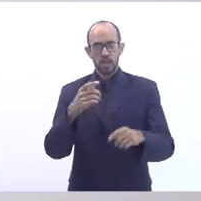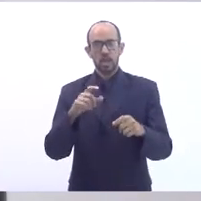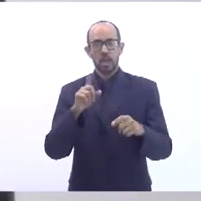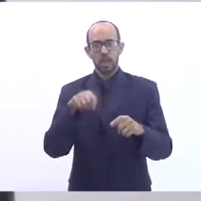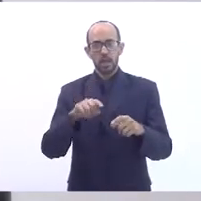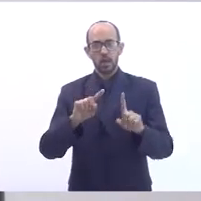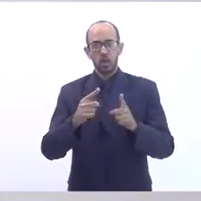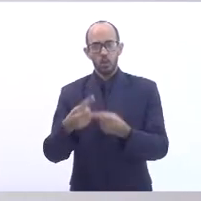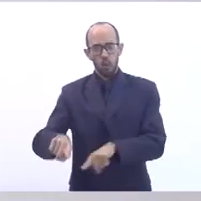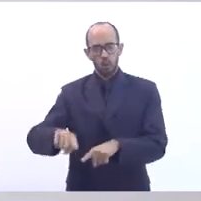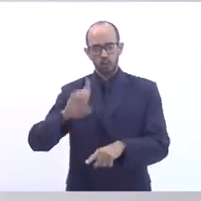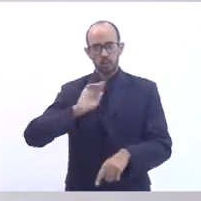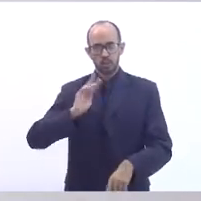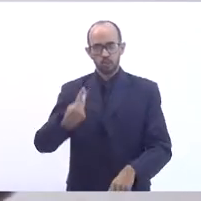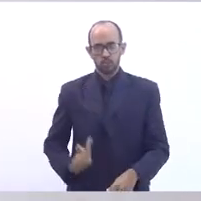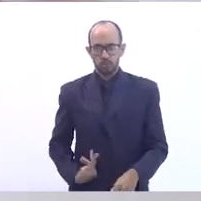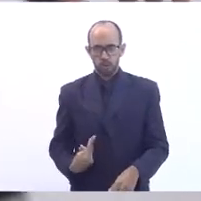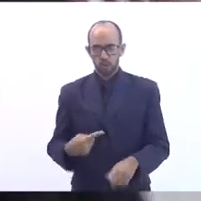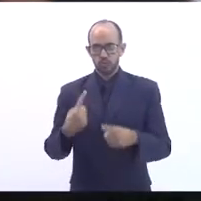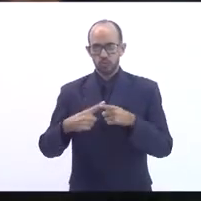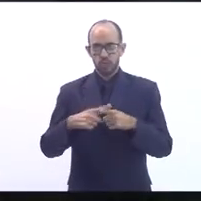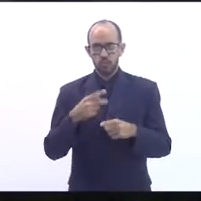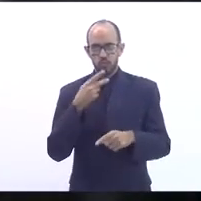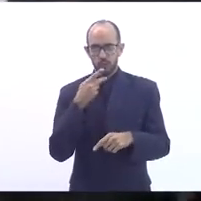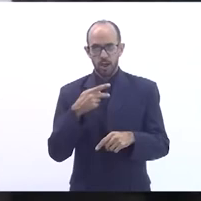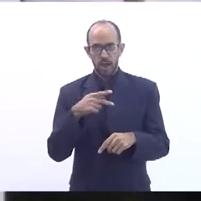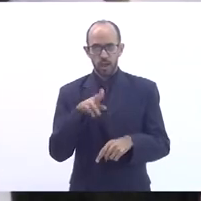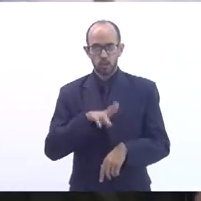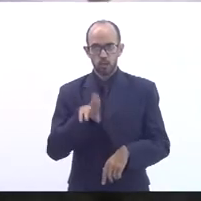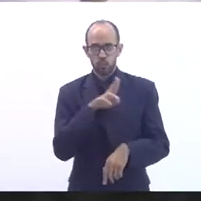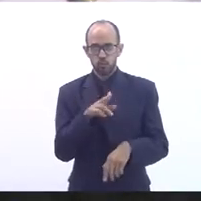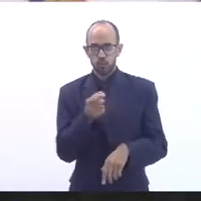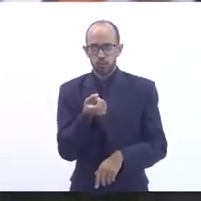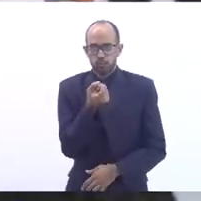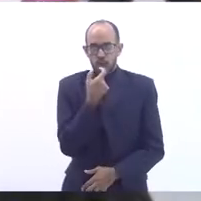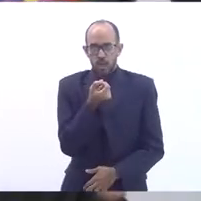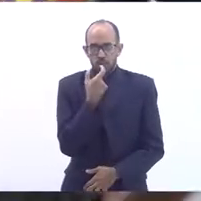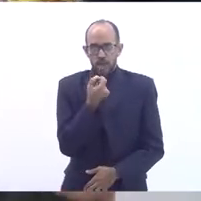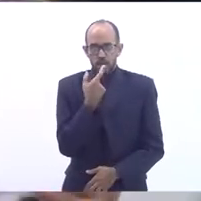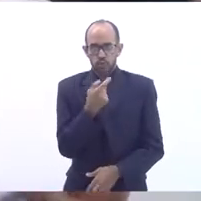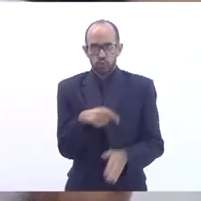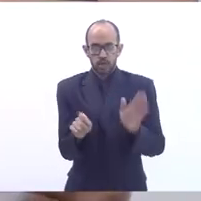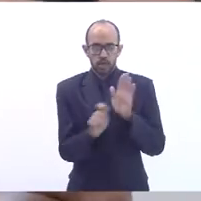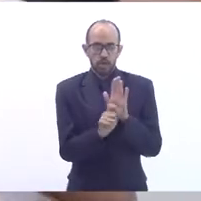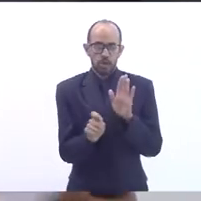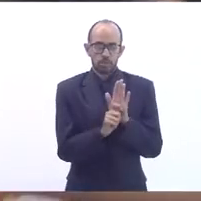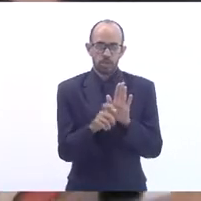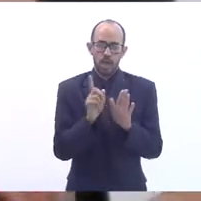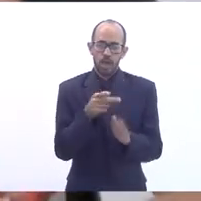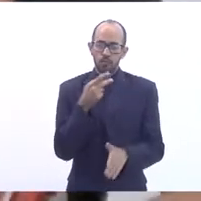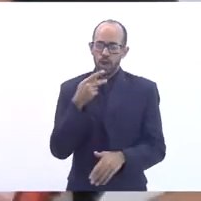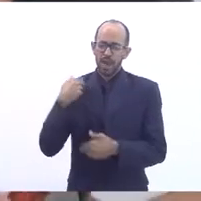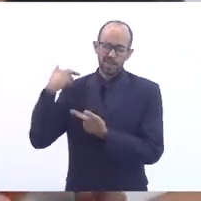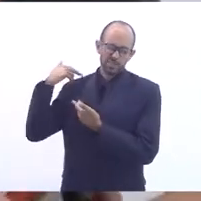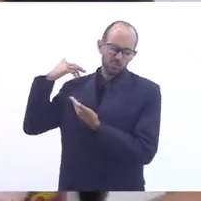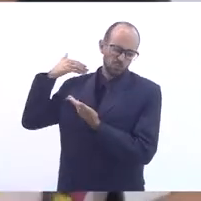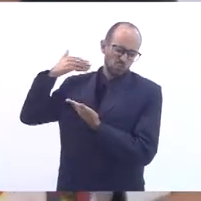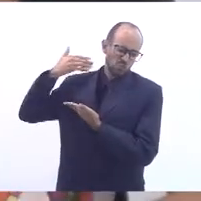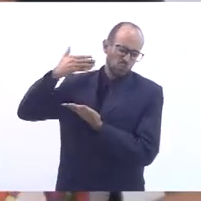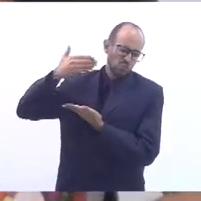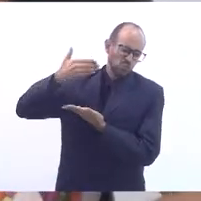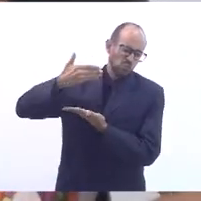humanidade Por que falar do uso terapêutico da cannabis é falar de milênios de anos de transmissão